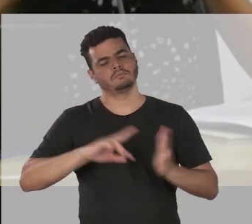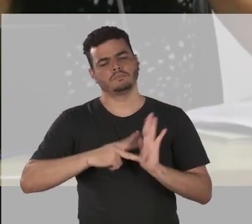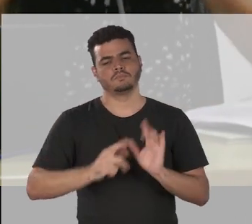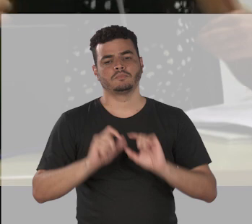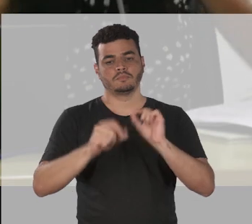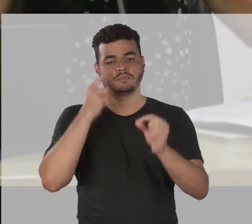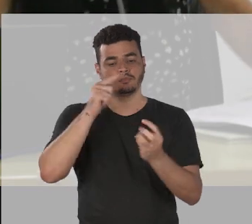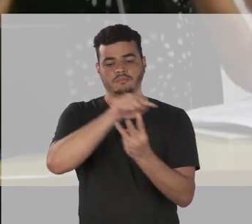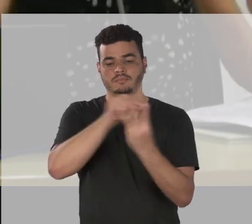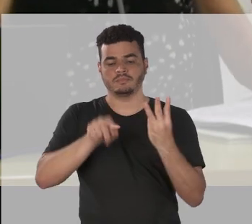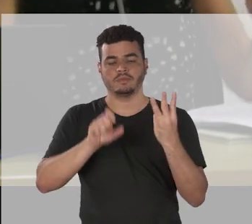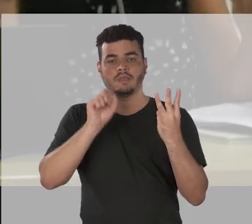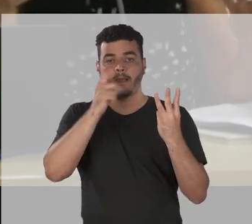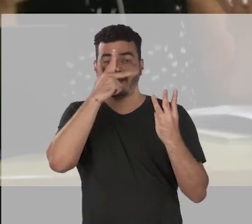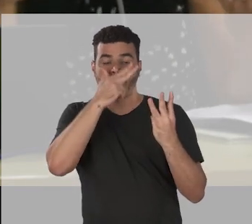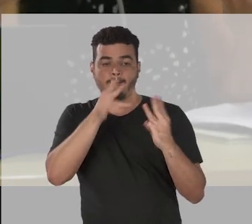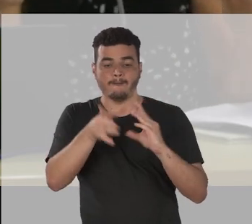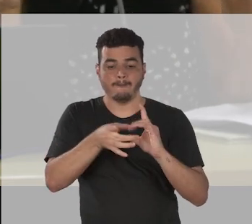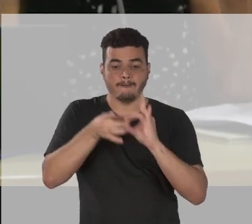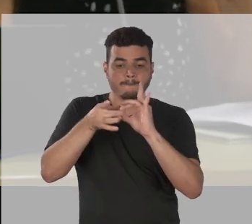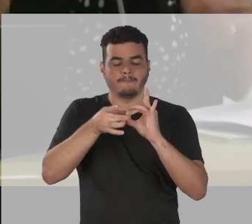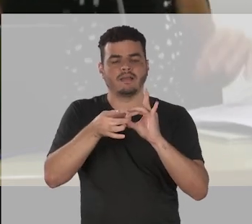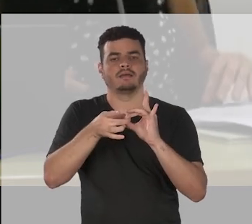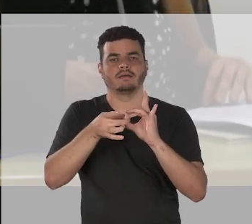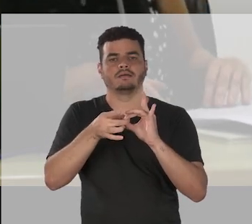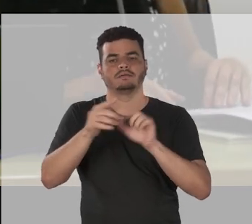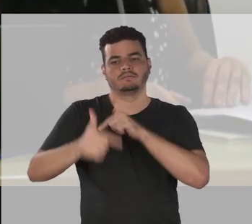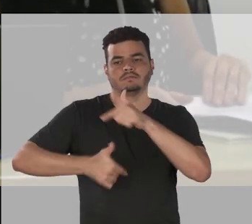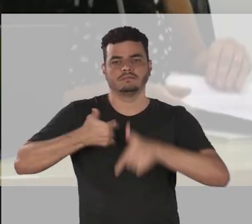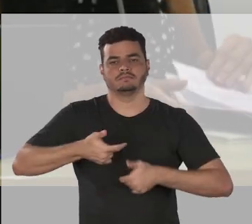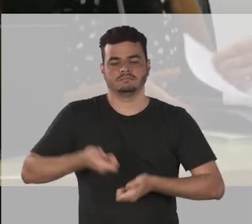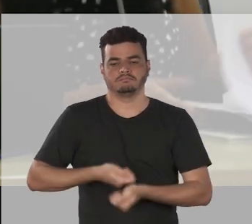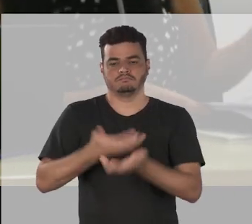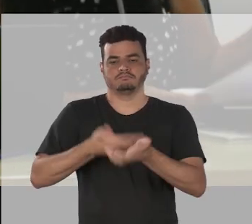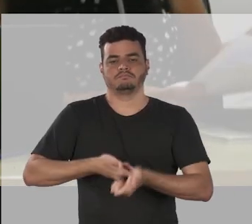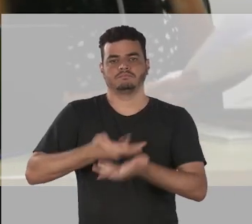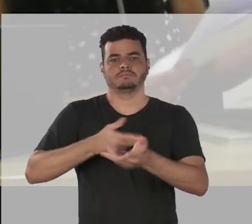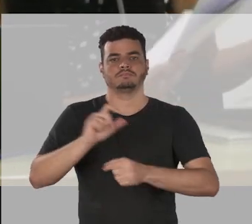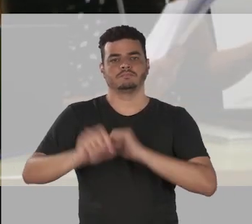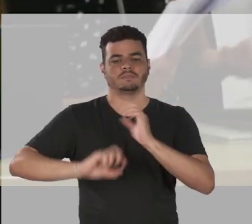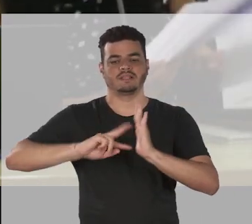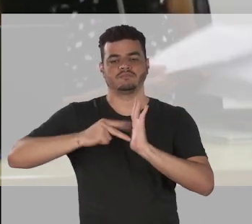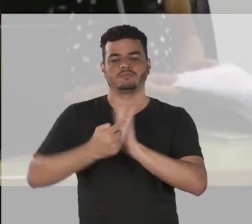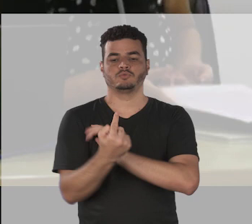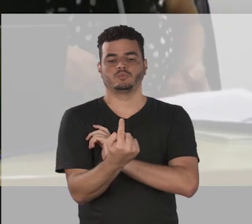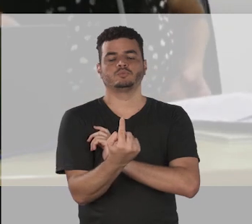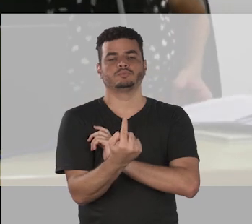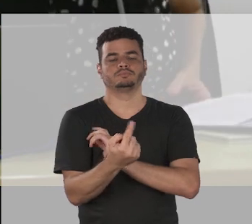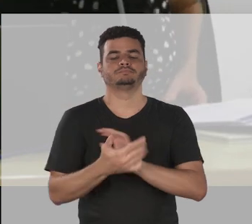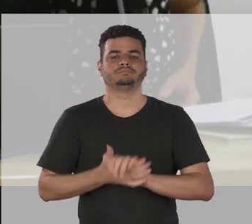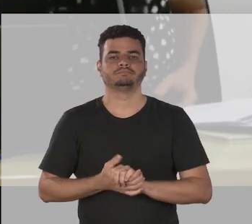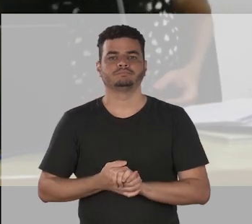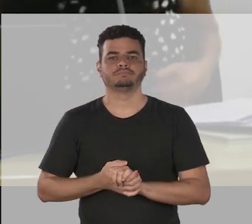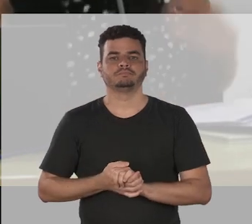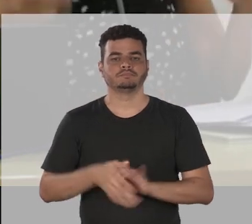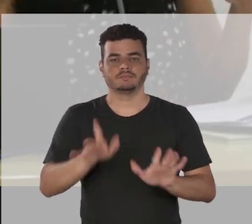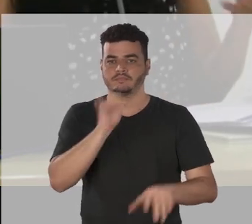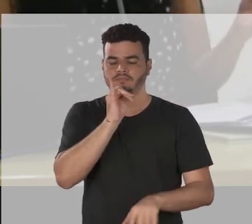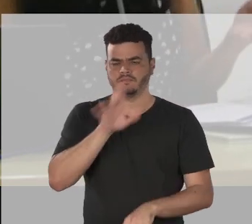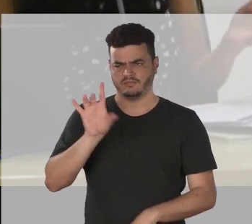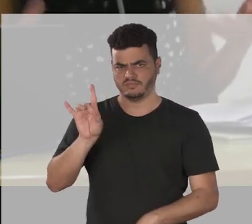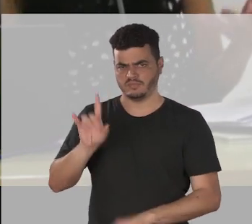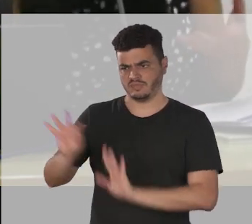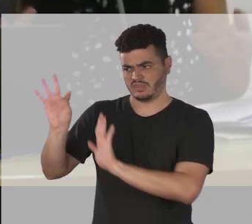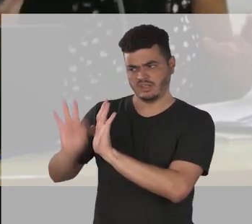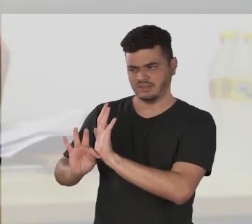esses elementos atuam para produzir um significado, ou seja, nós não podemos